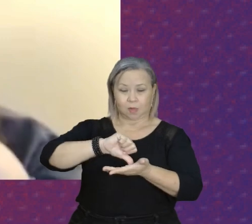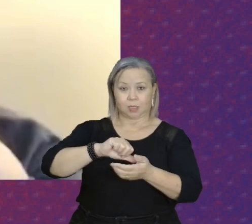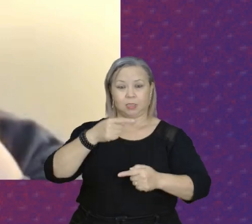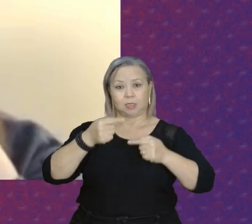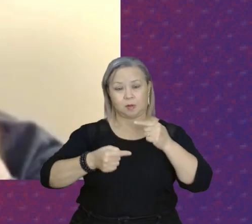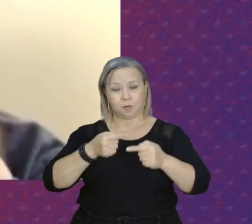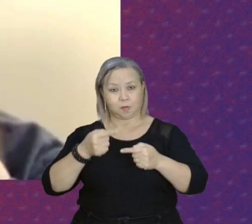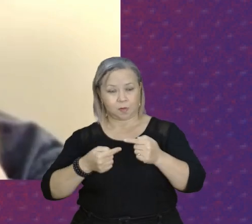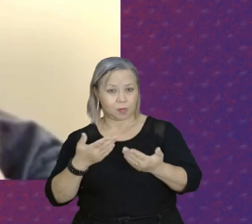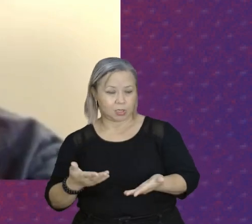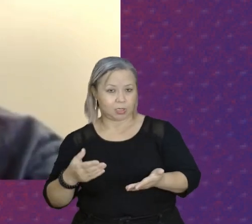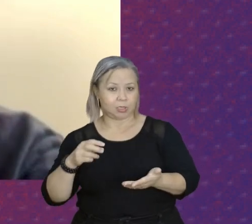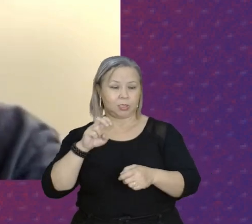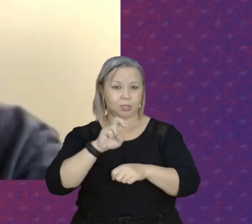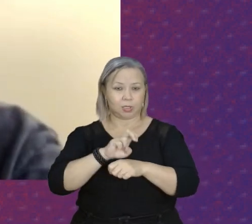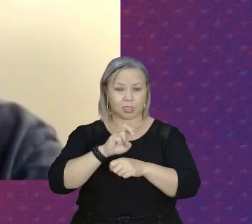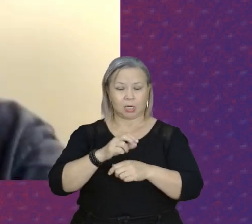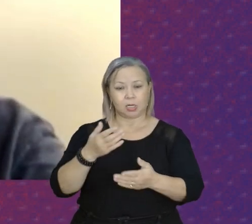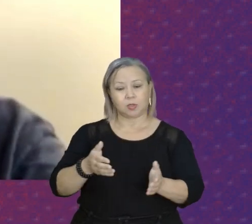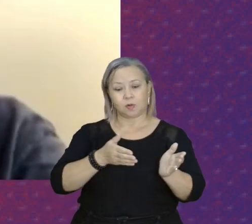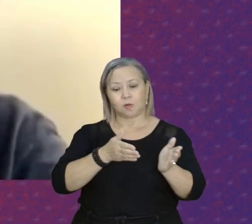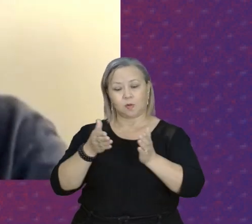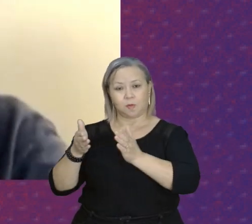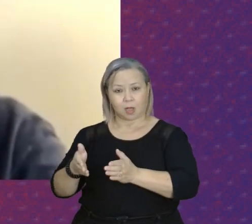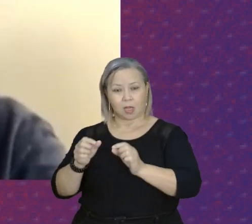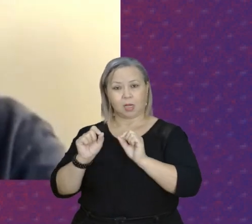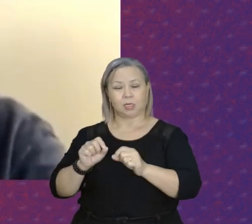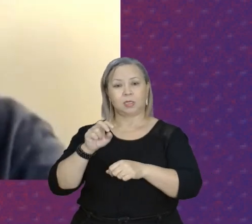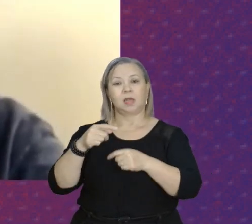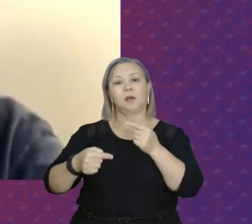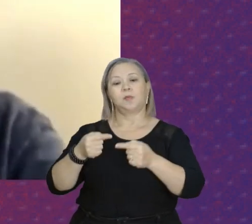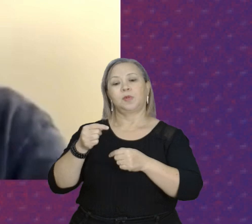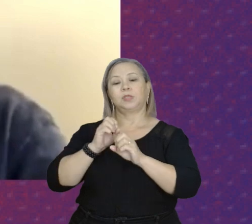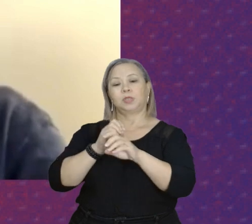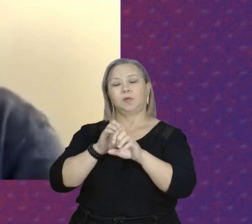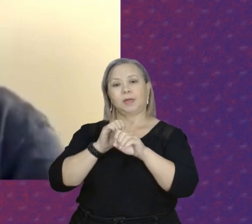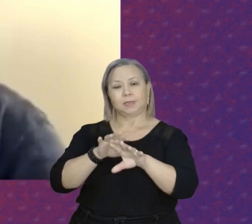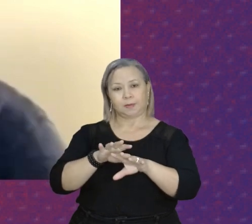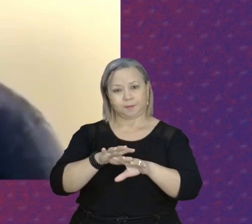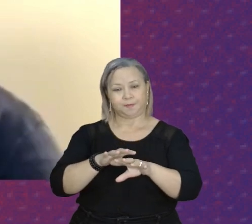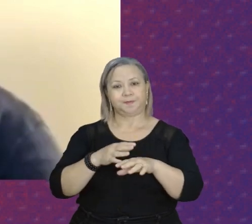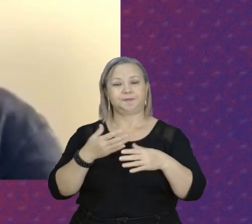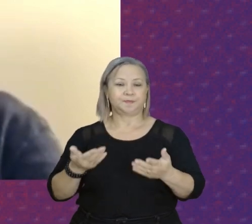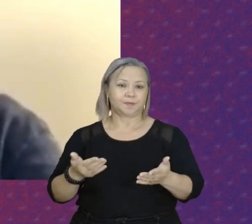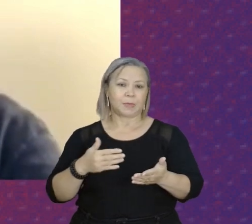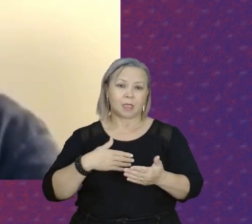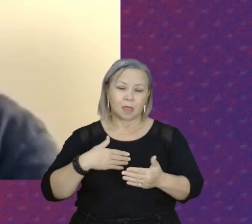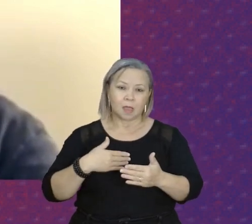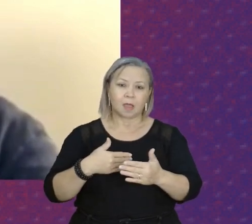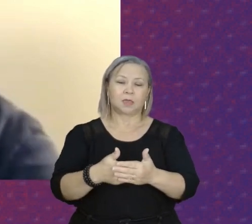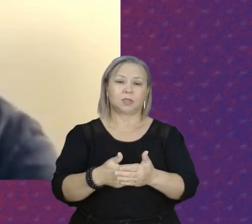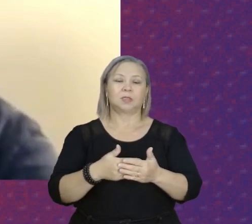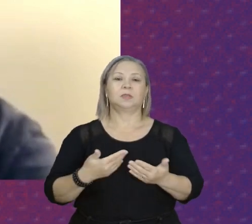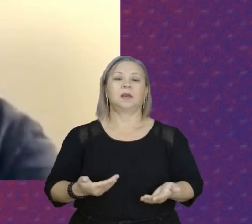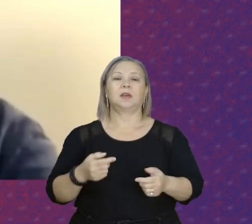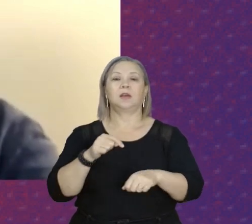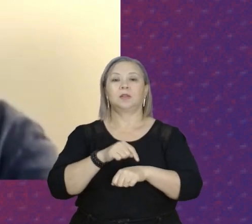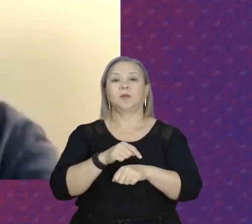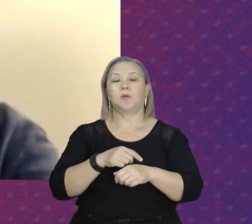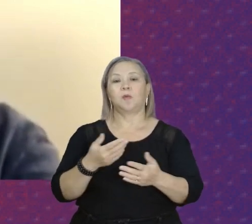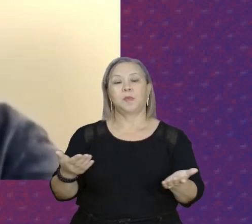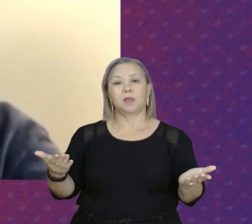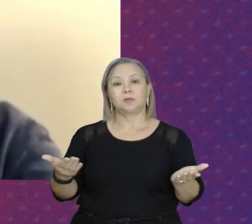de creches como parte da política de educação. E daí, até o momento que a gente